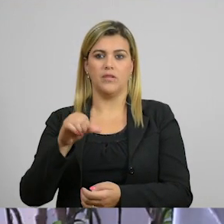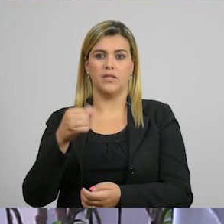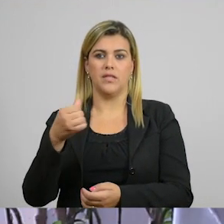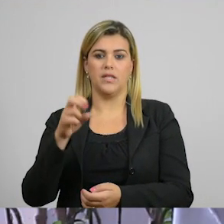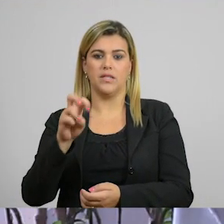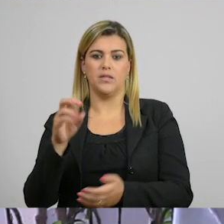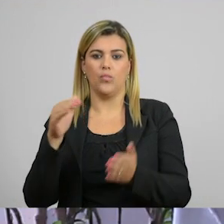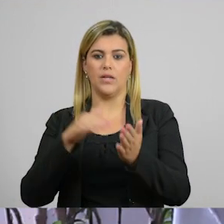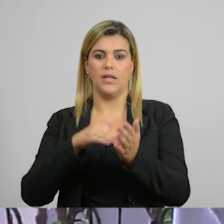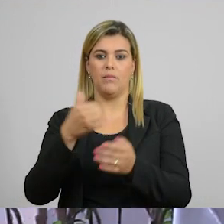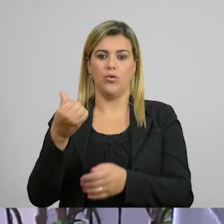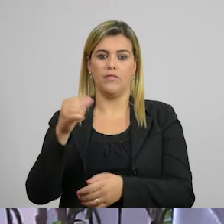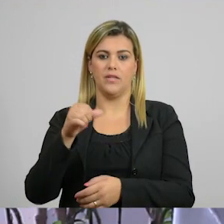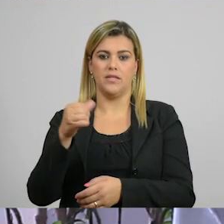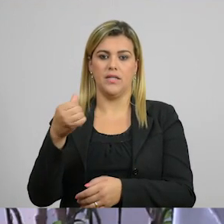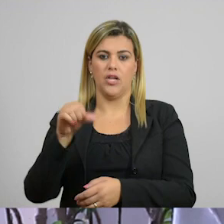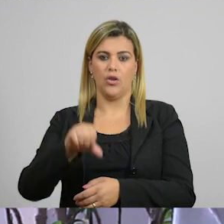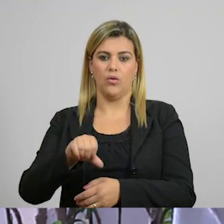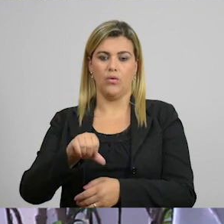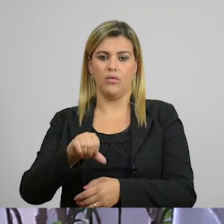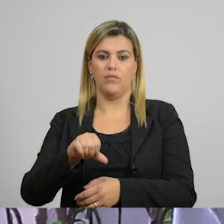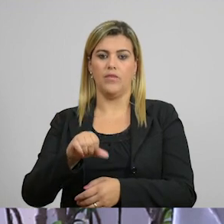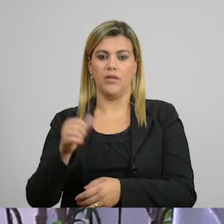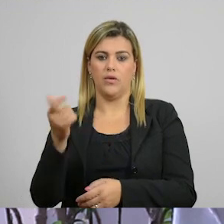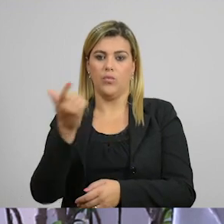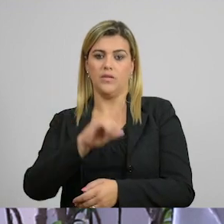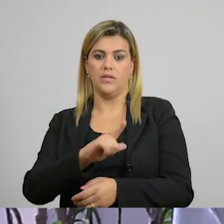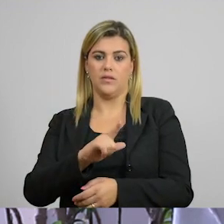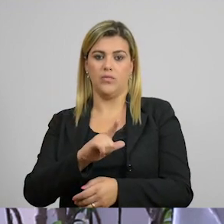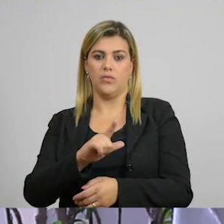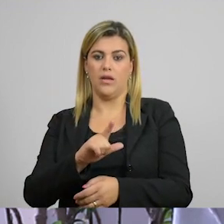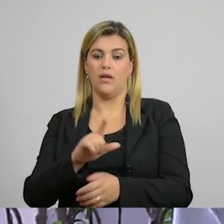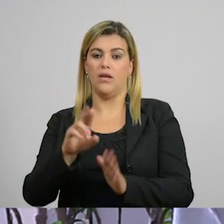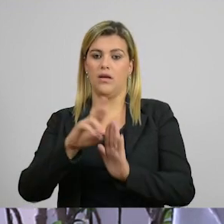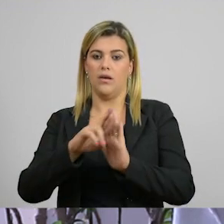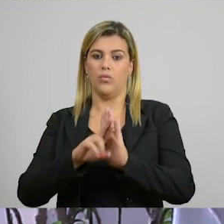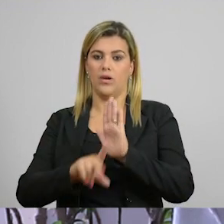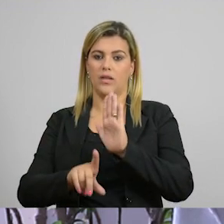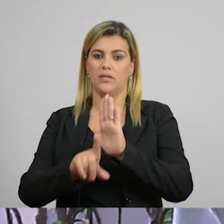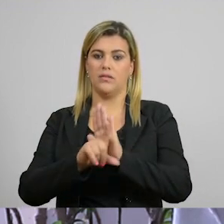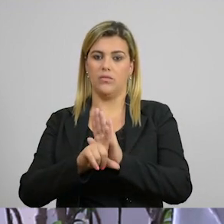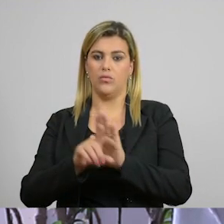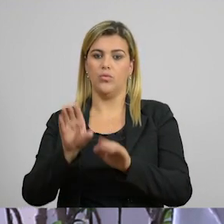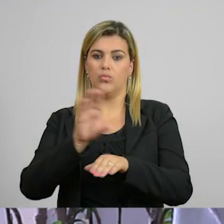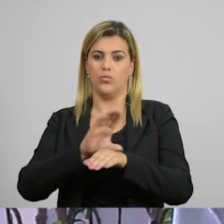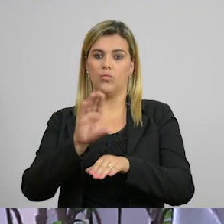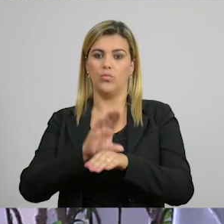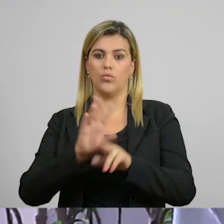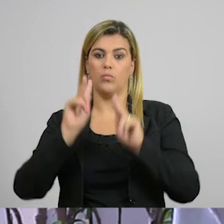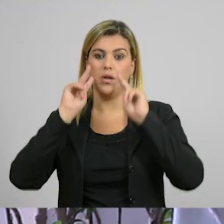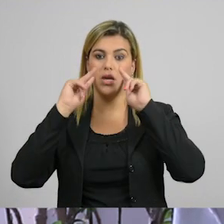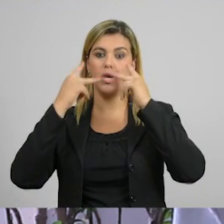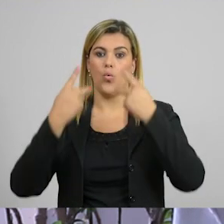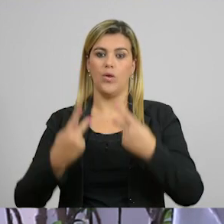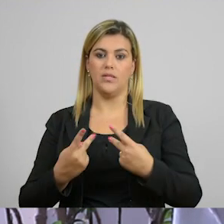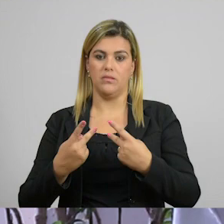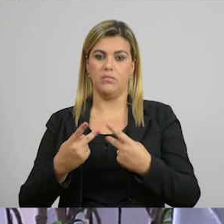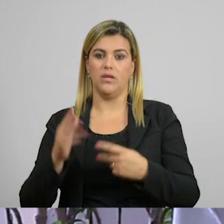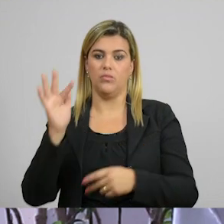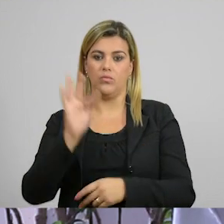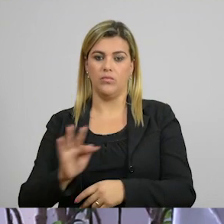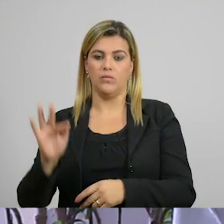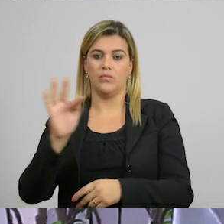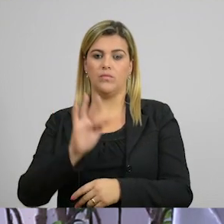de 65 a 69, que foi quando foi regulamentado o nosso curso, e ele passou a existir como